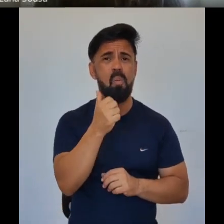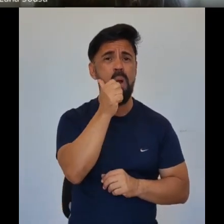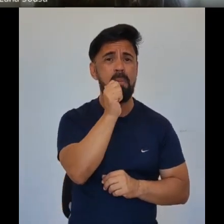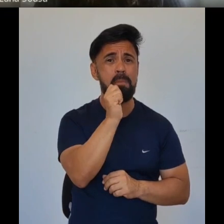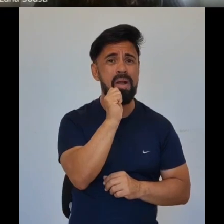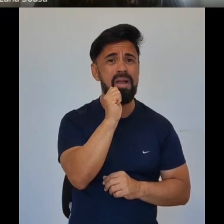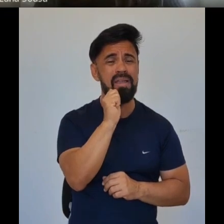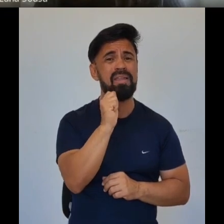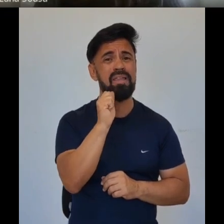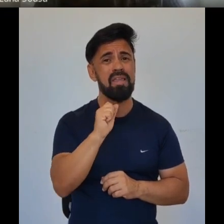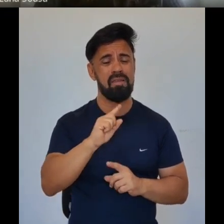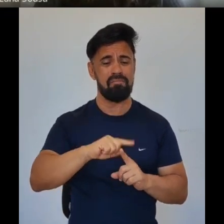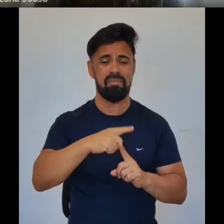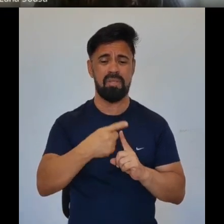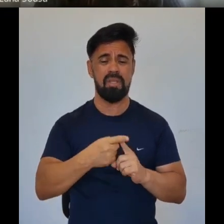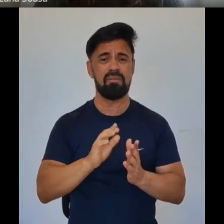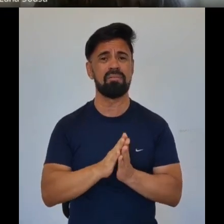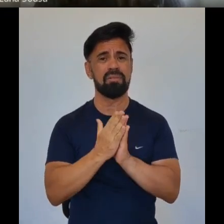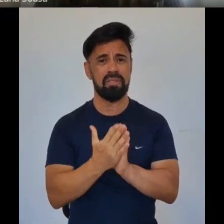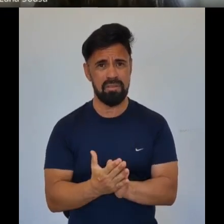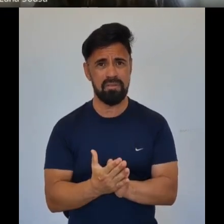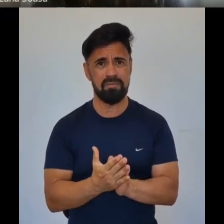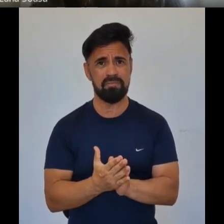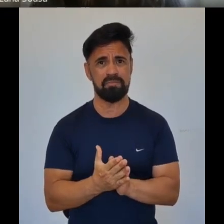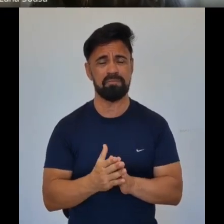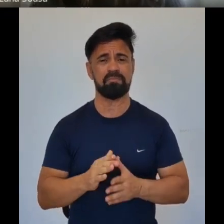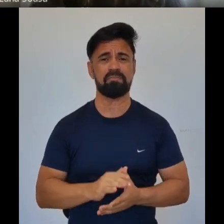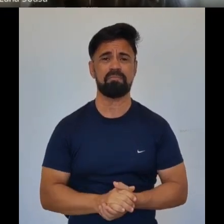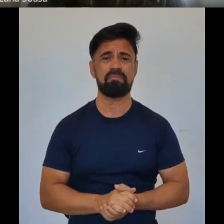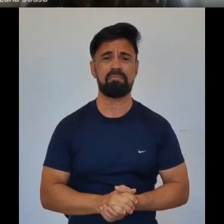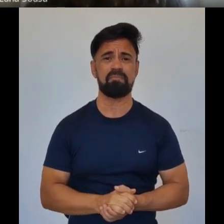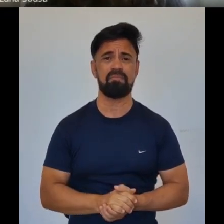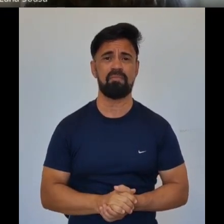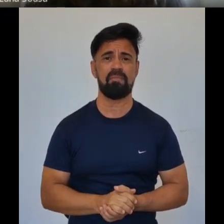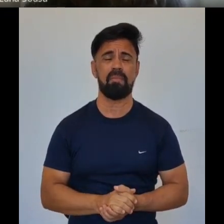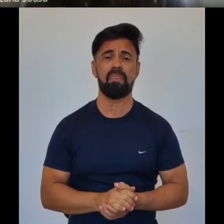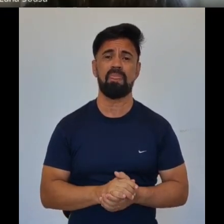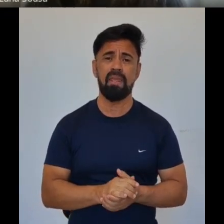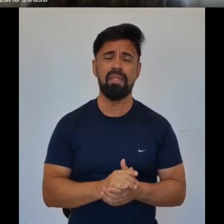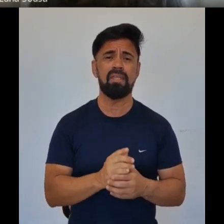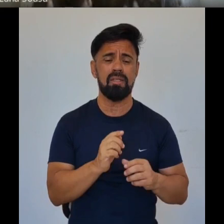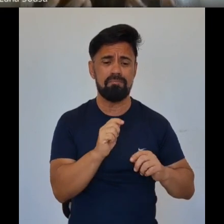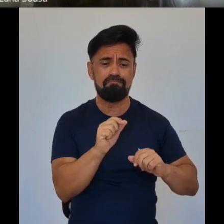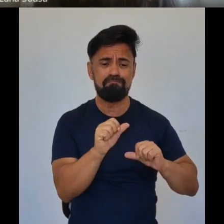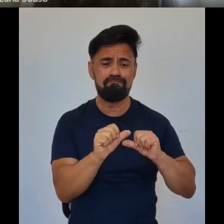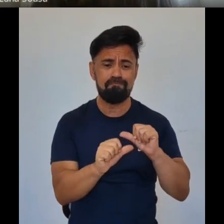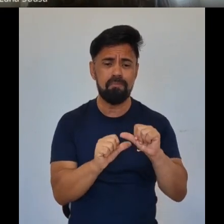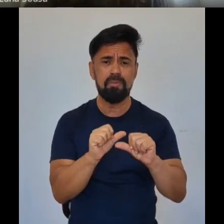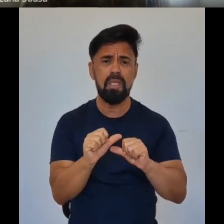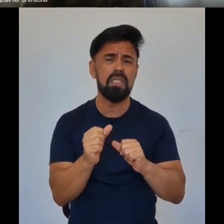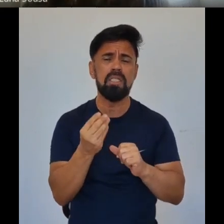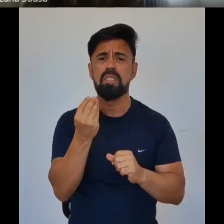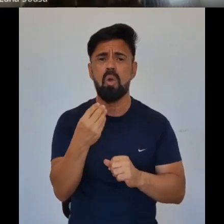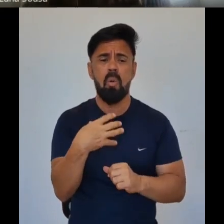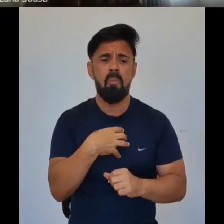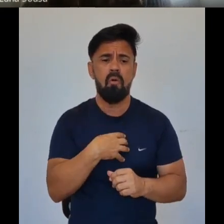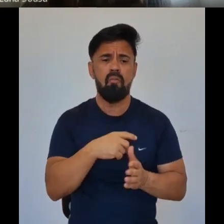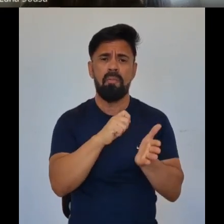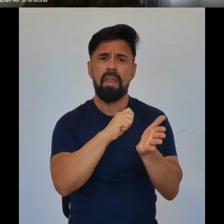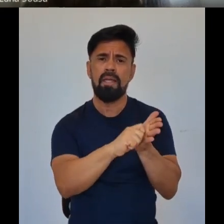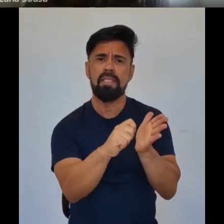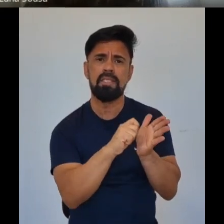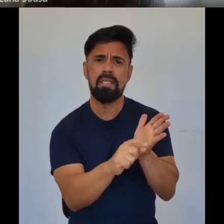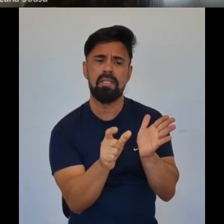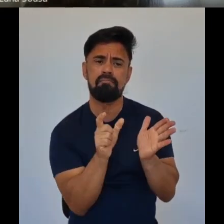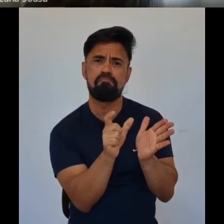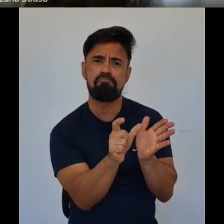feminino, possui útero, pode gerar e parir, mas enquanto gênero se vê como gênero masculino.